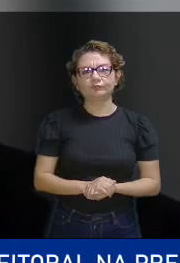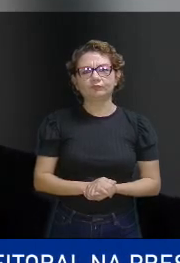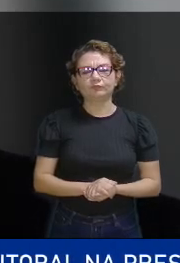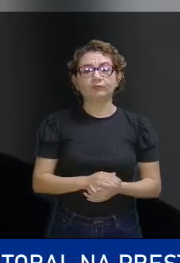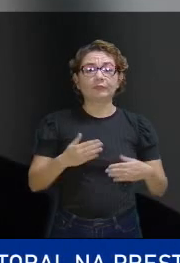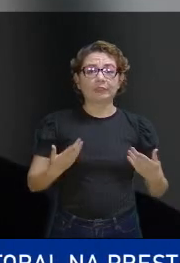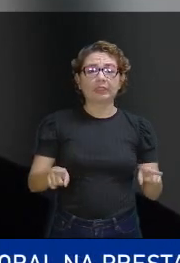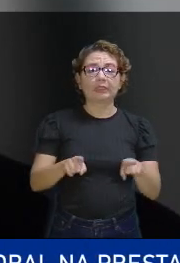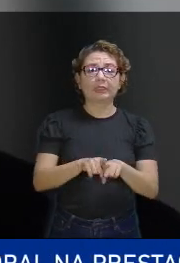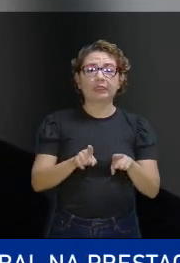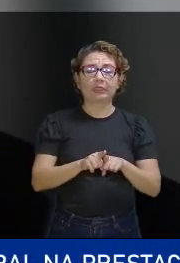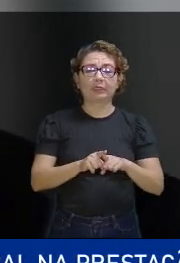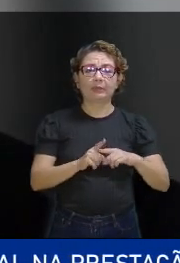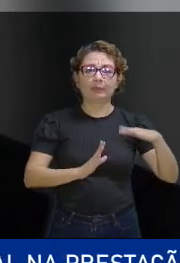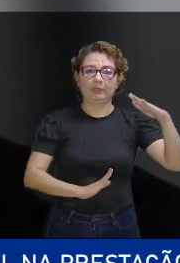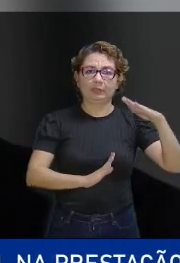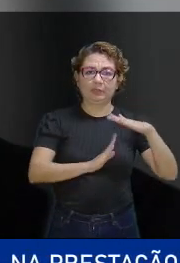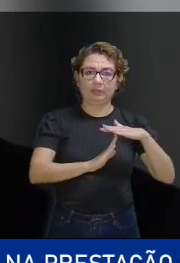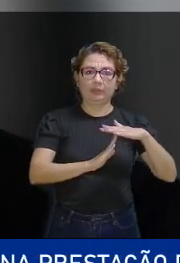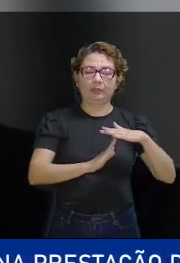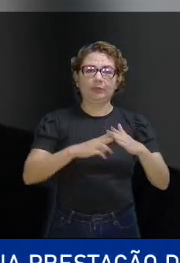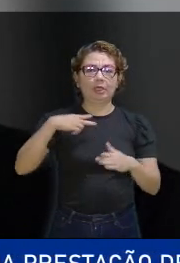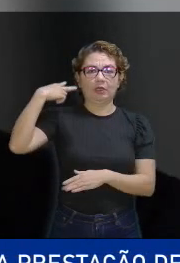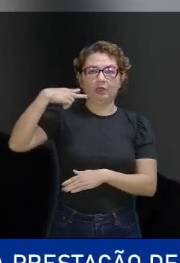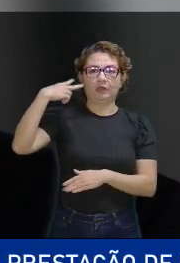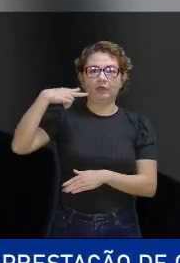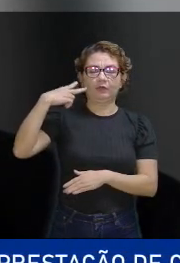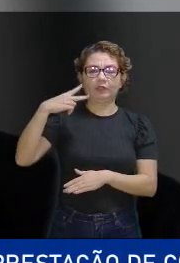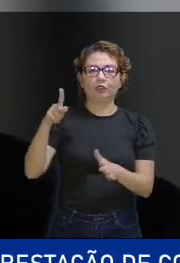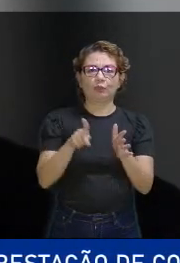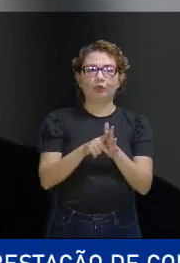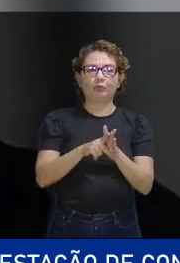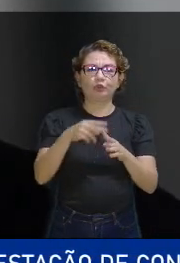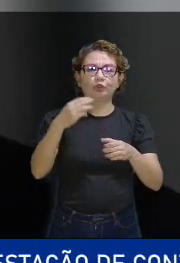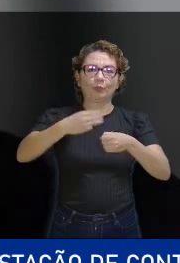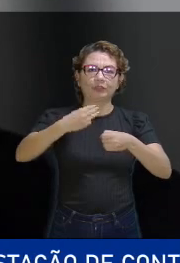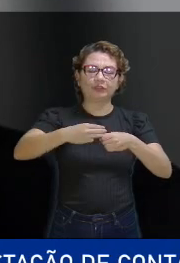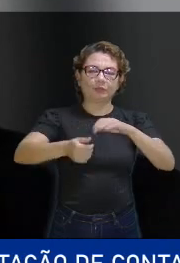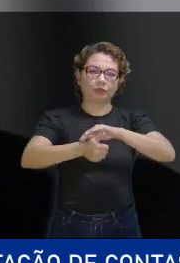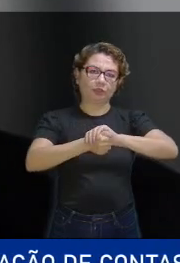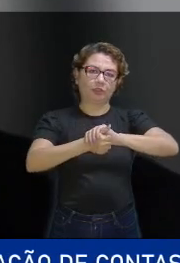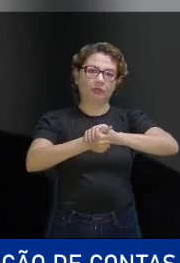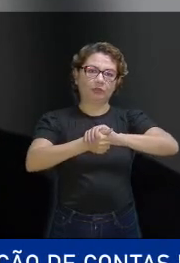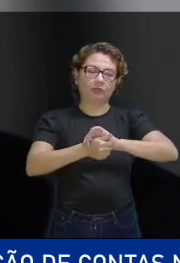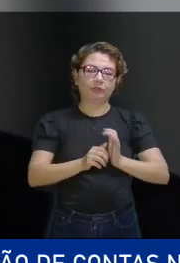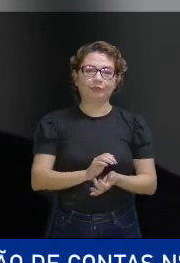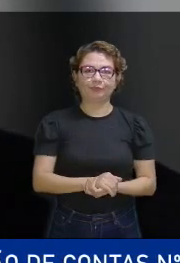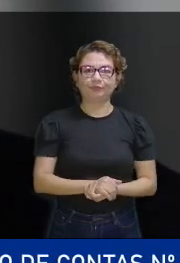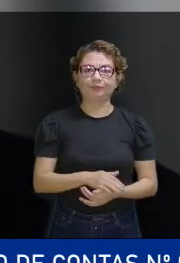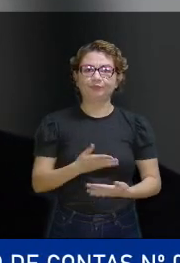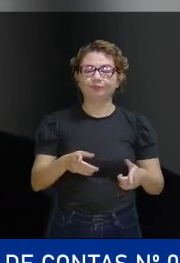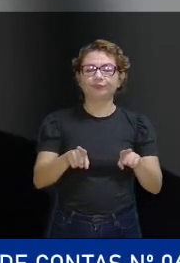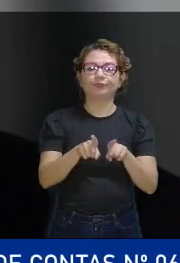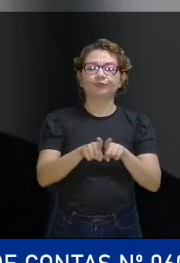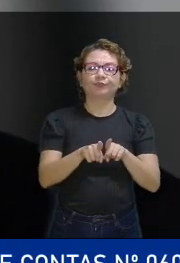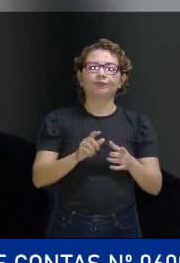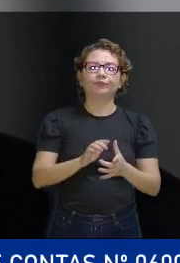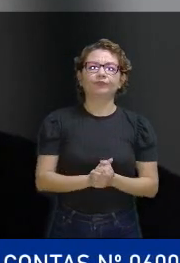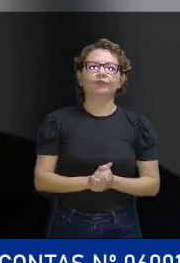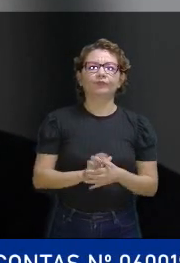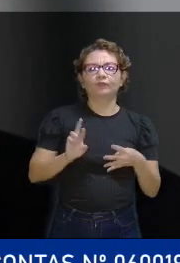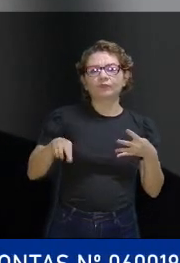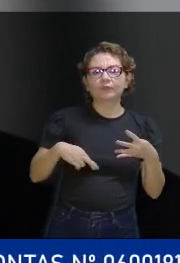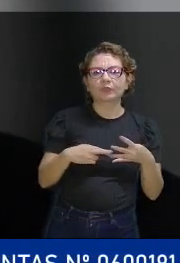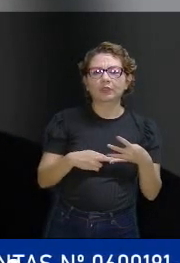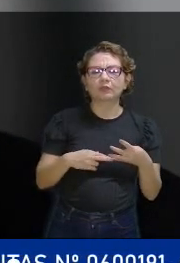15.985,08, fixados para os candidatos ao cargo de vereador no município de Tartarugalzinho. Requereu, ao final, o provimento do